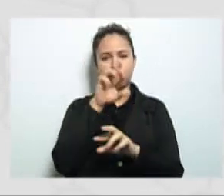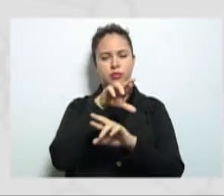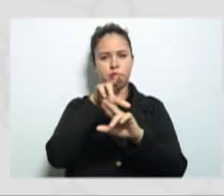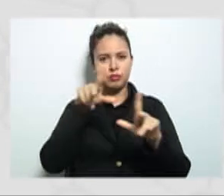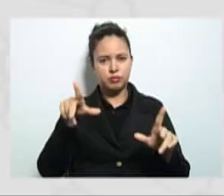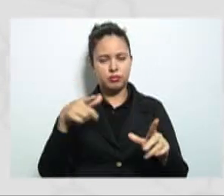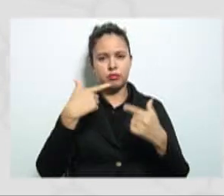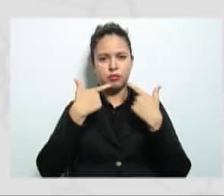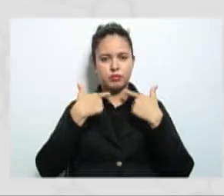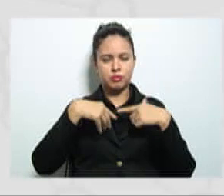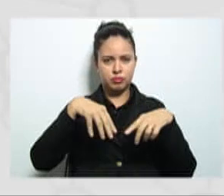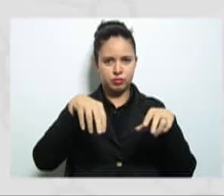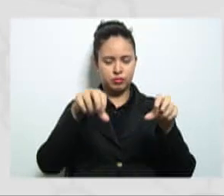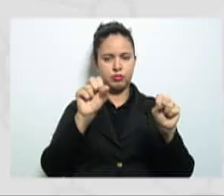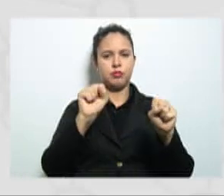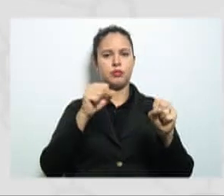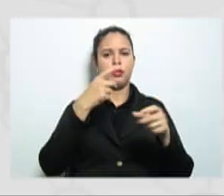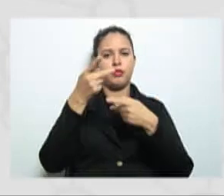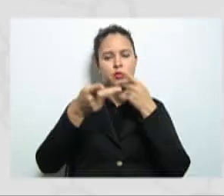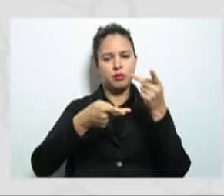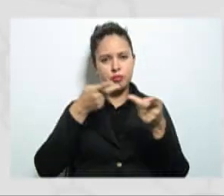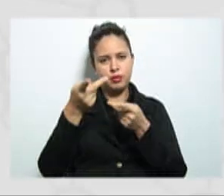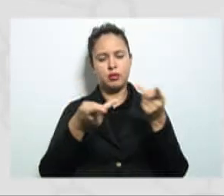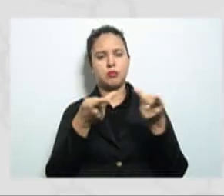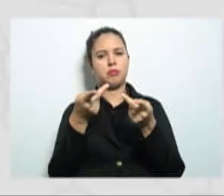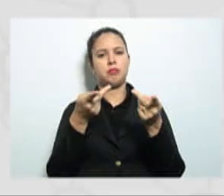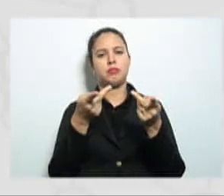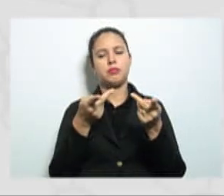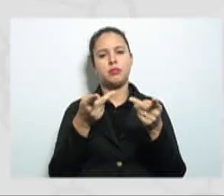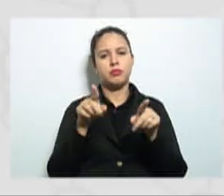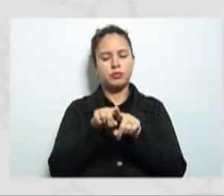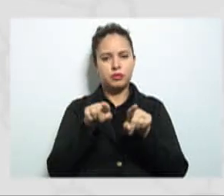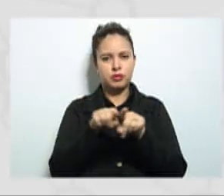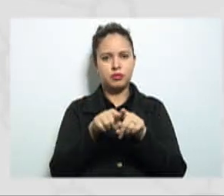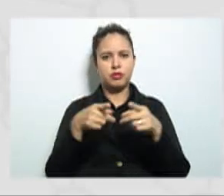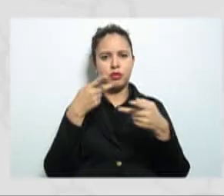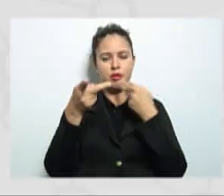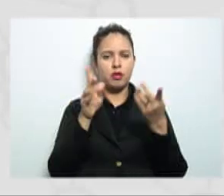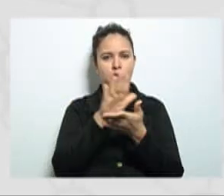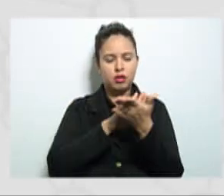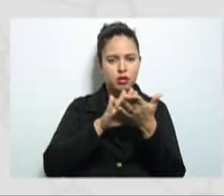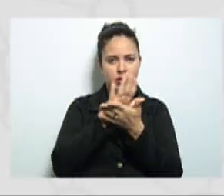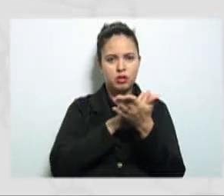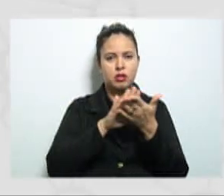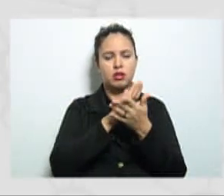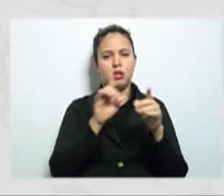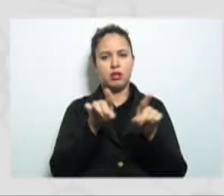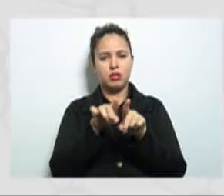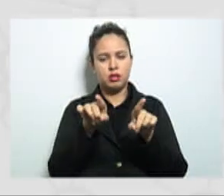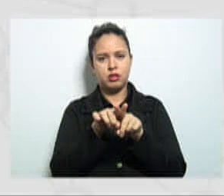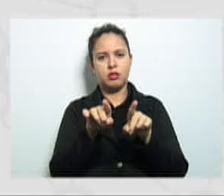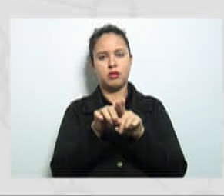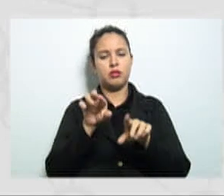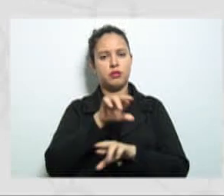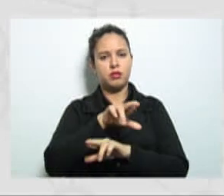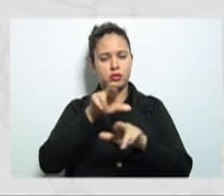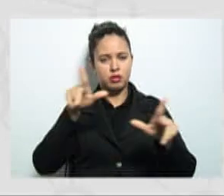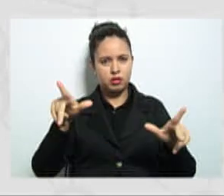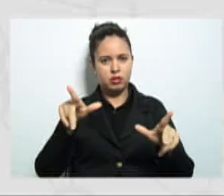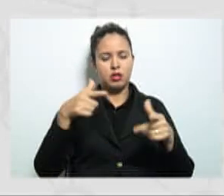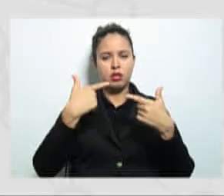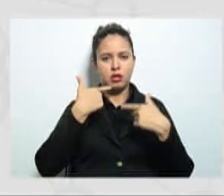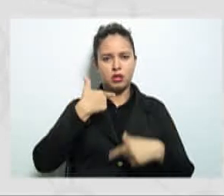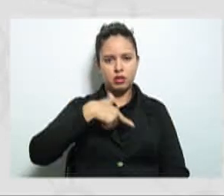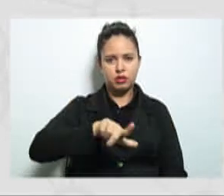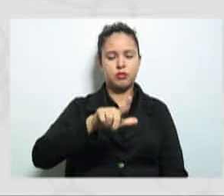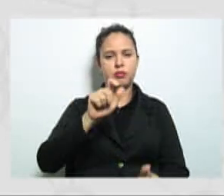não verbal e mista, conhecer as diferenças existentes entre língua escrita e língua falada, diferenciar